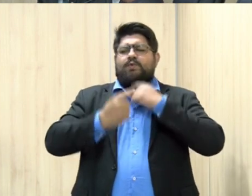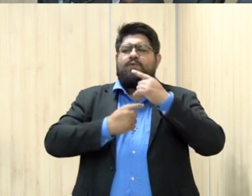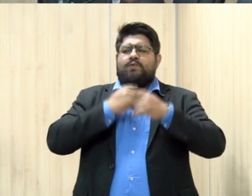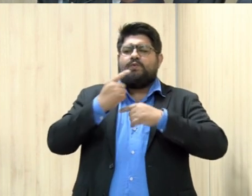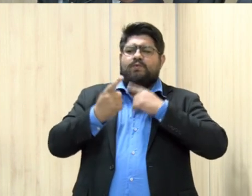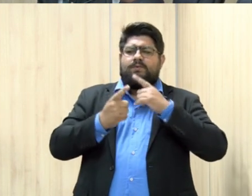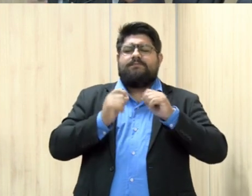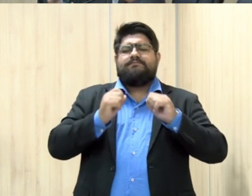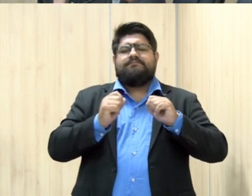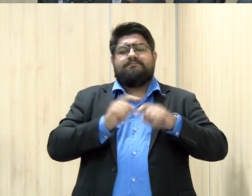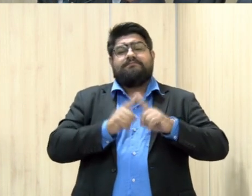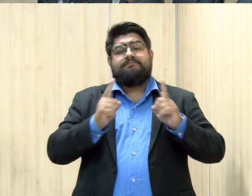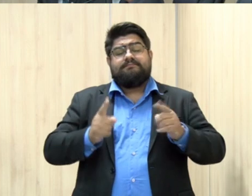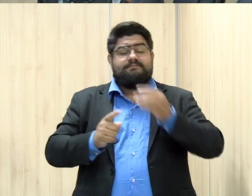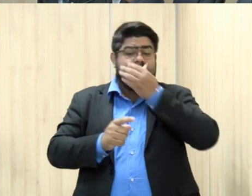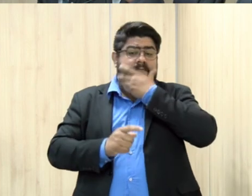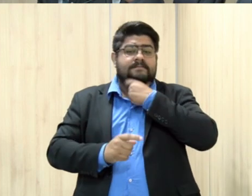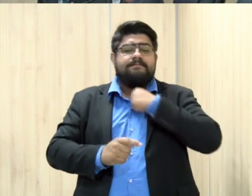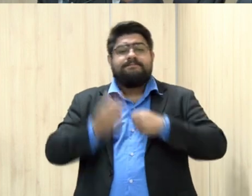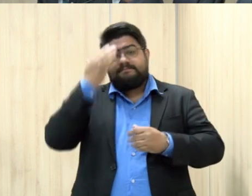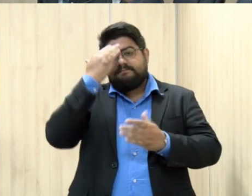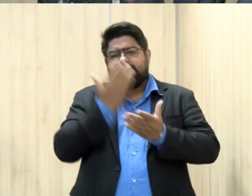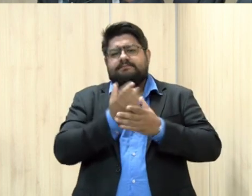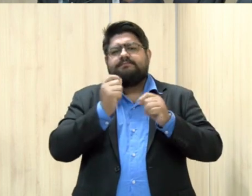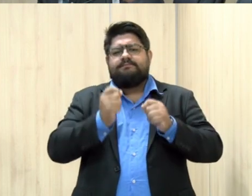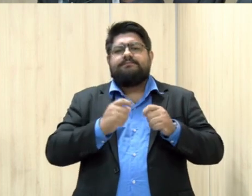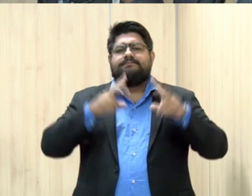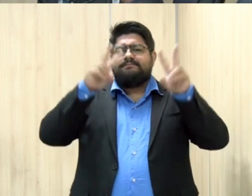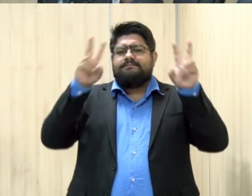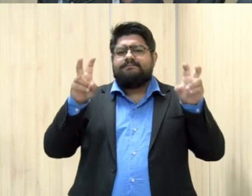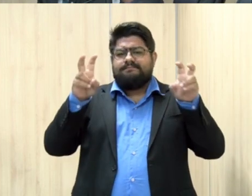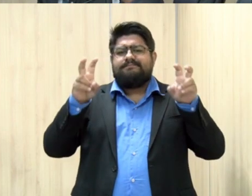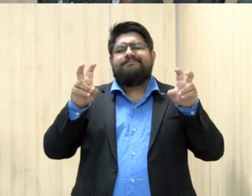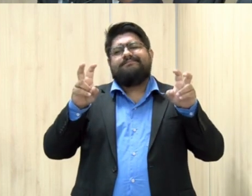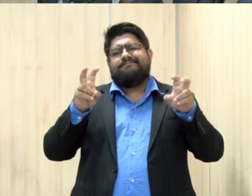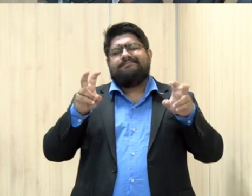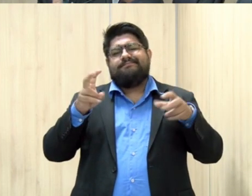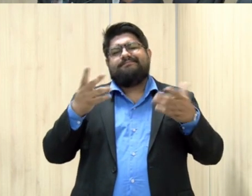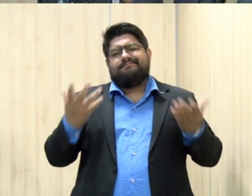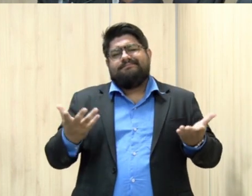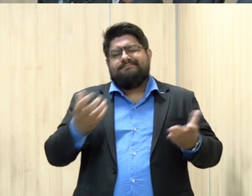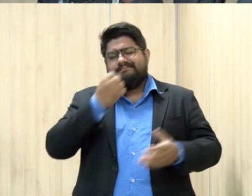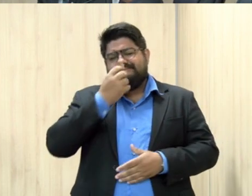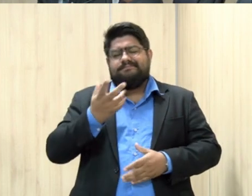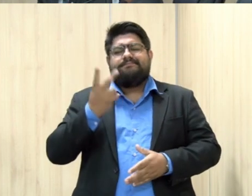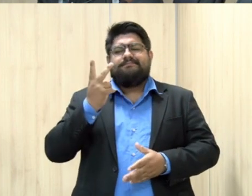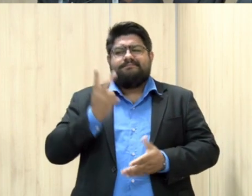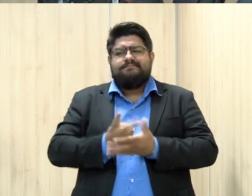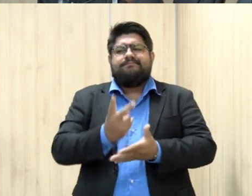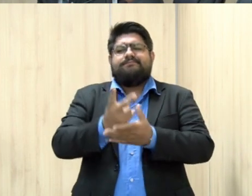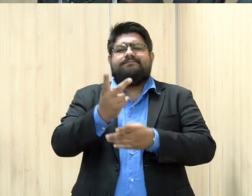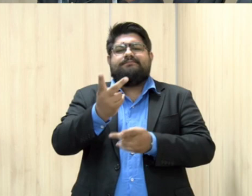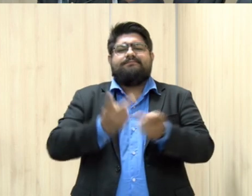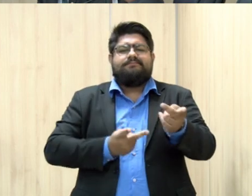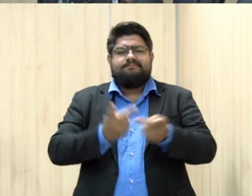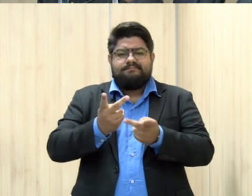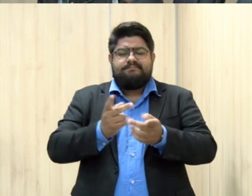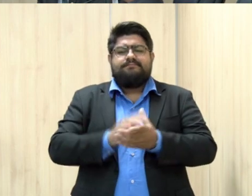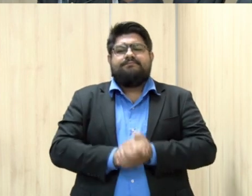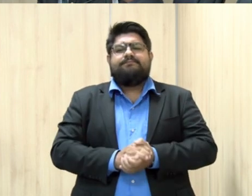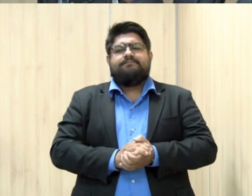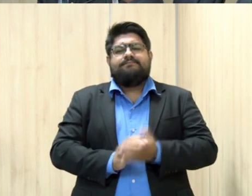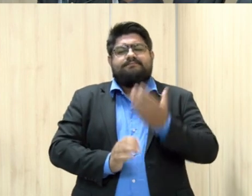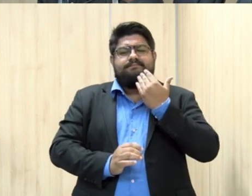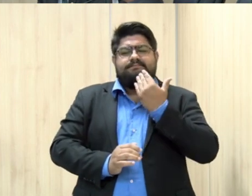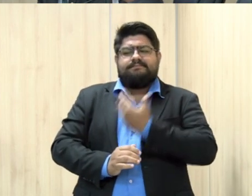mas eu creio que que a necessidade o tema ele vale a pena que o projeto continue tramitando eu